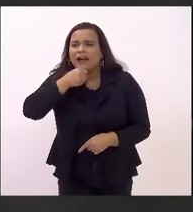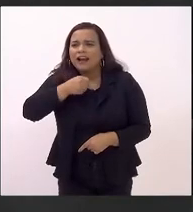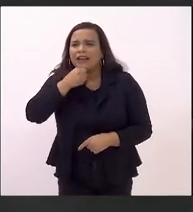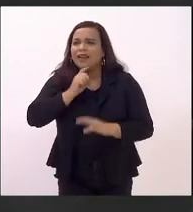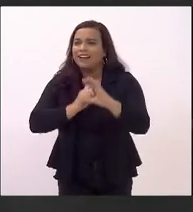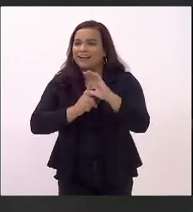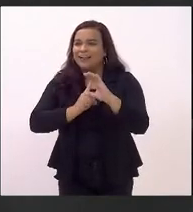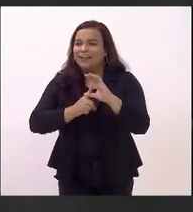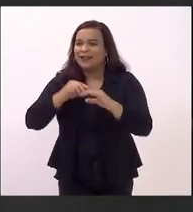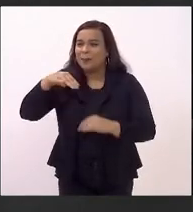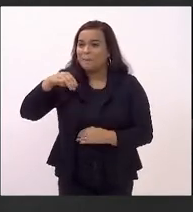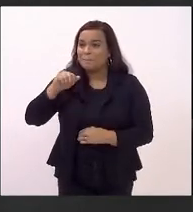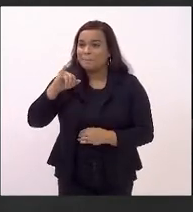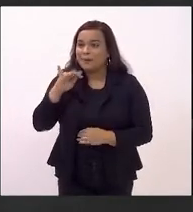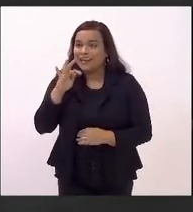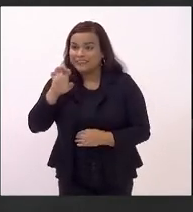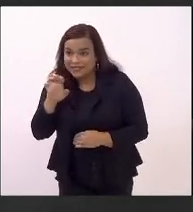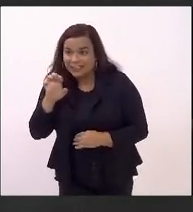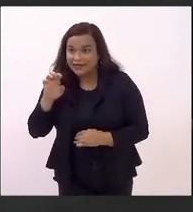Barros.